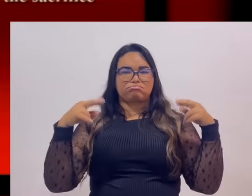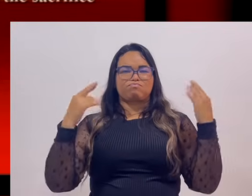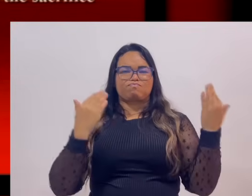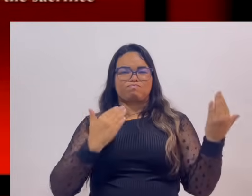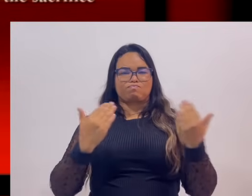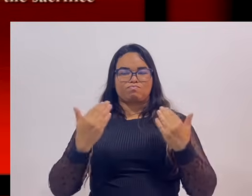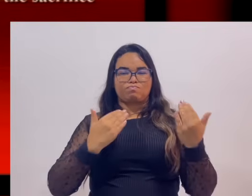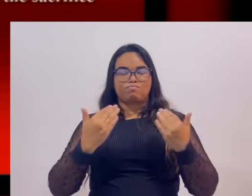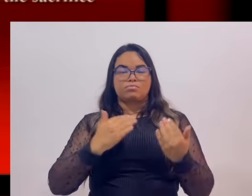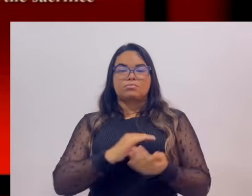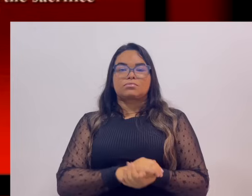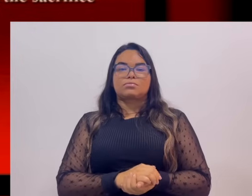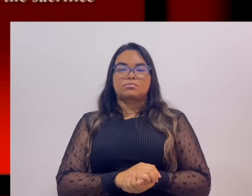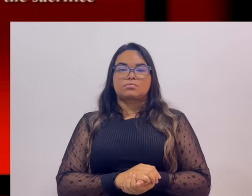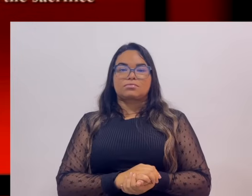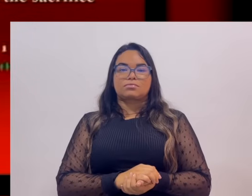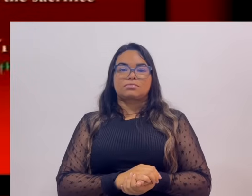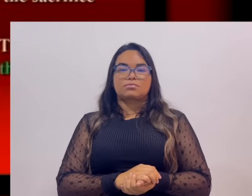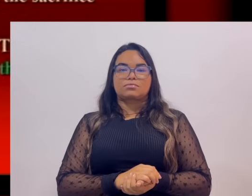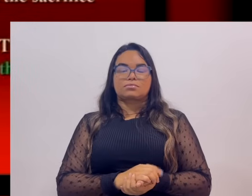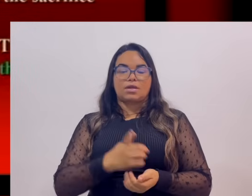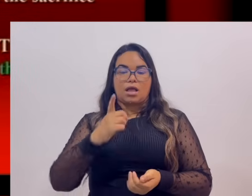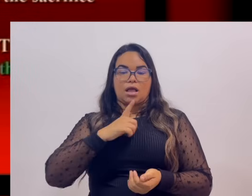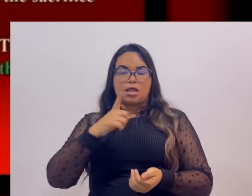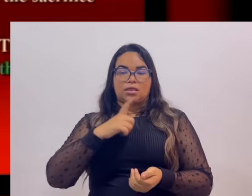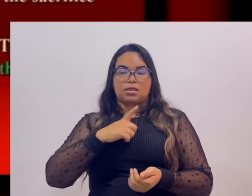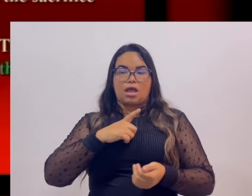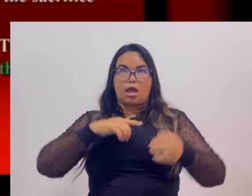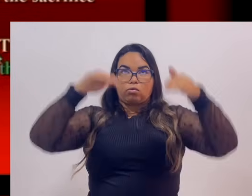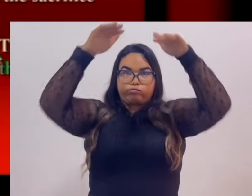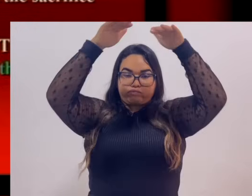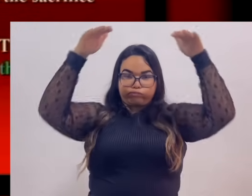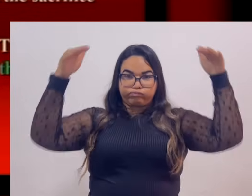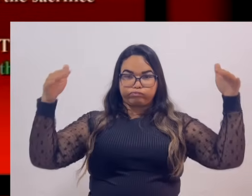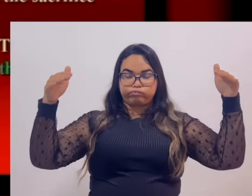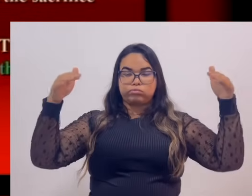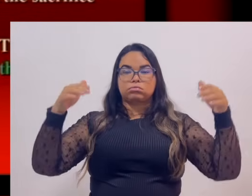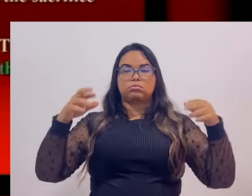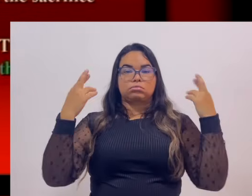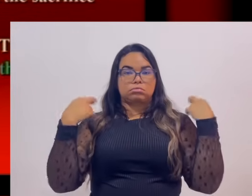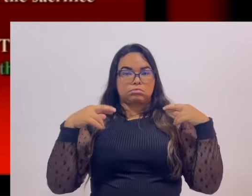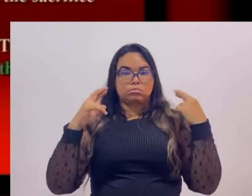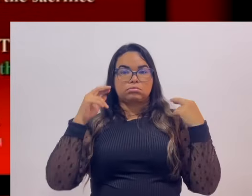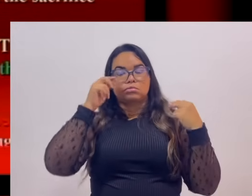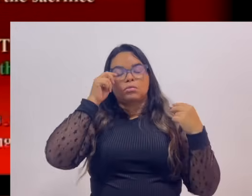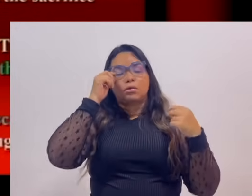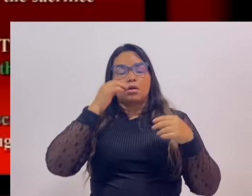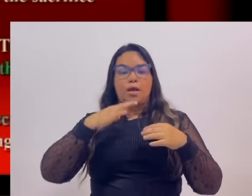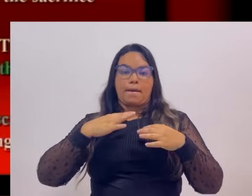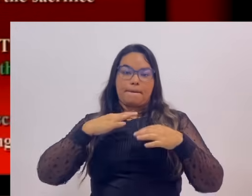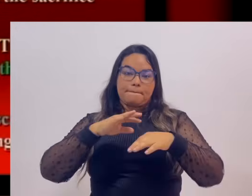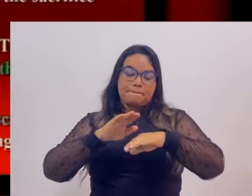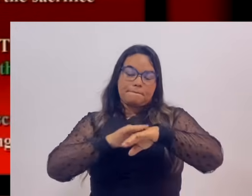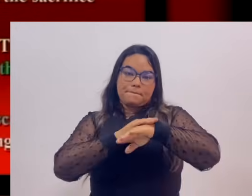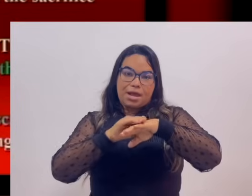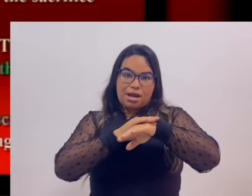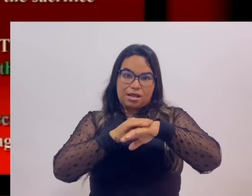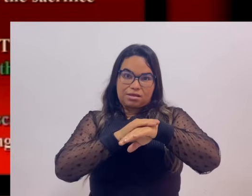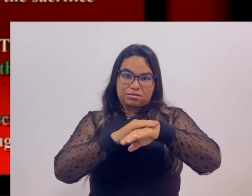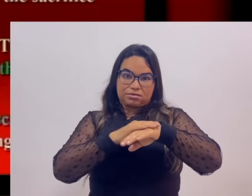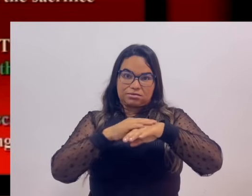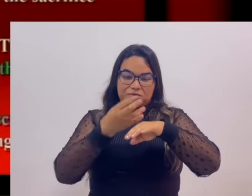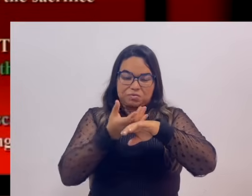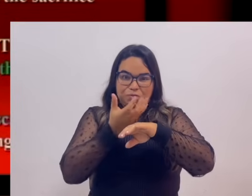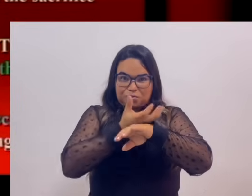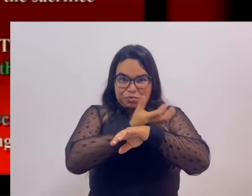peles de carneiro tingidas de vermelho Cristo no seu sacrifício a cobertura de pelos de cabra a